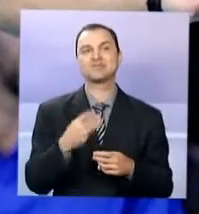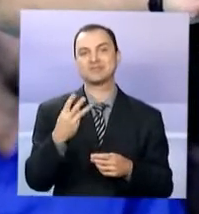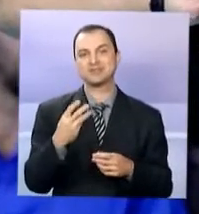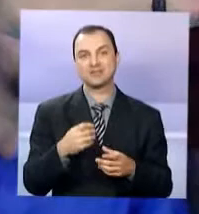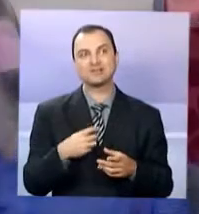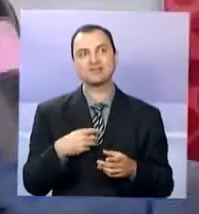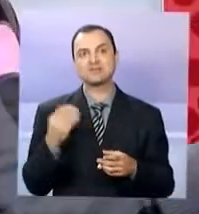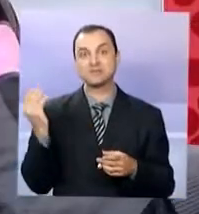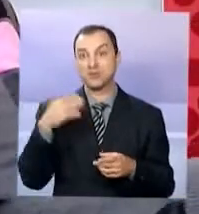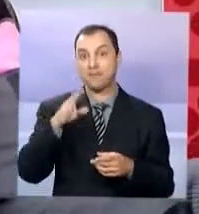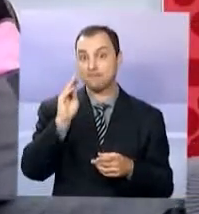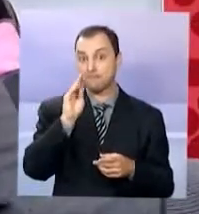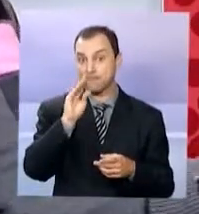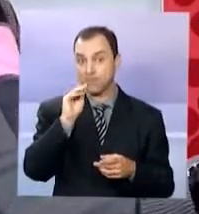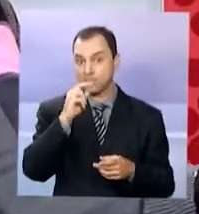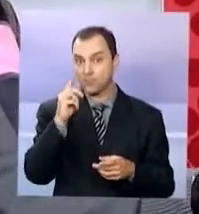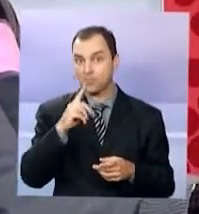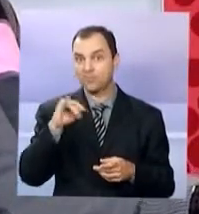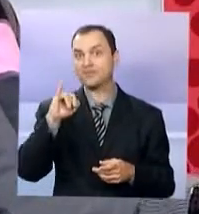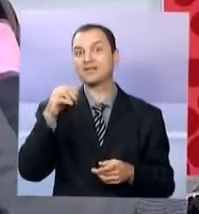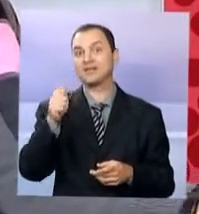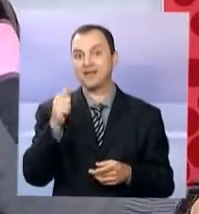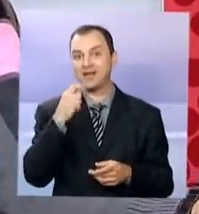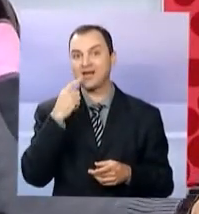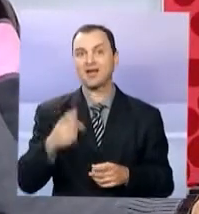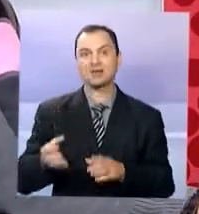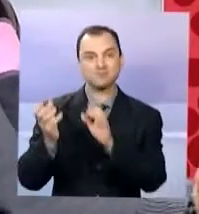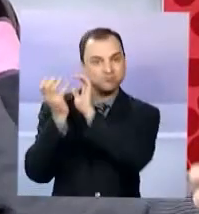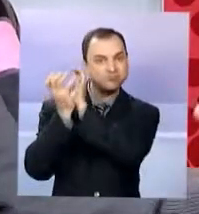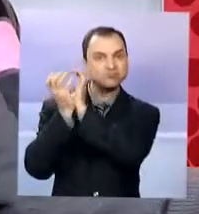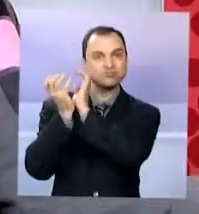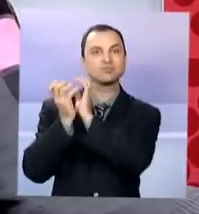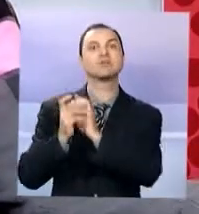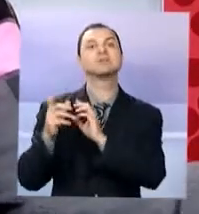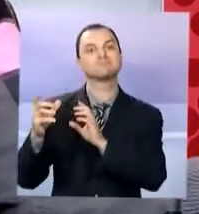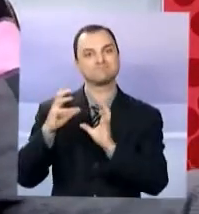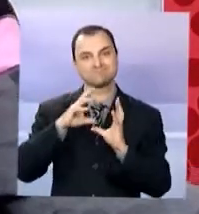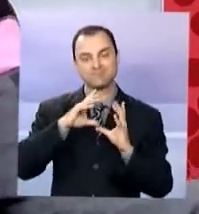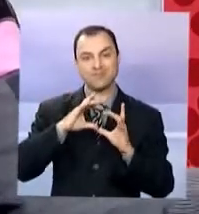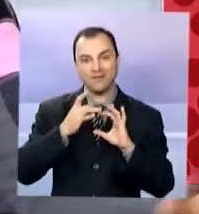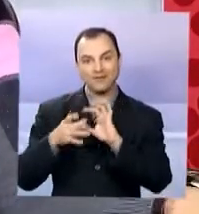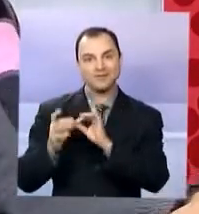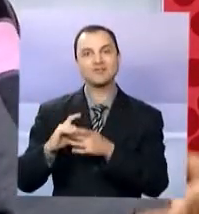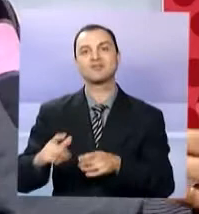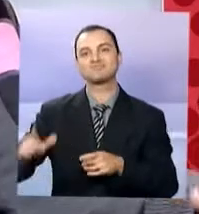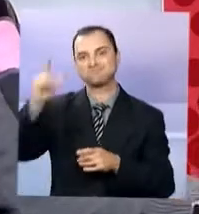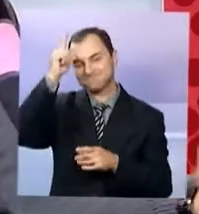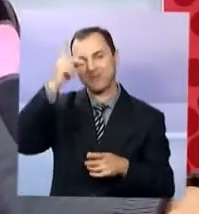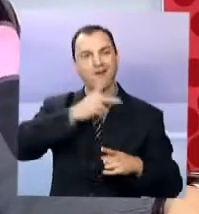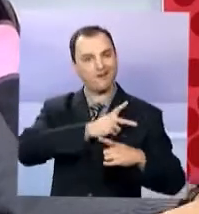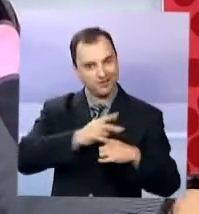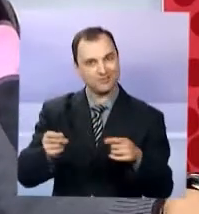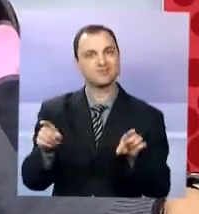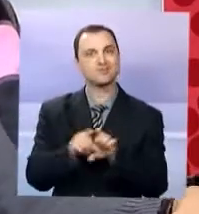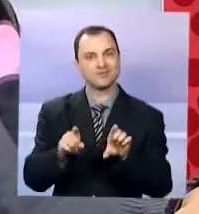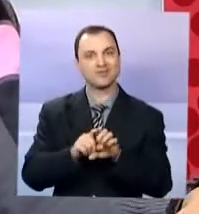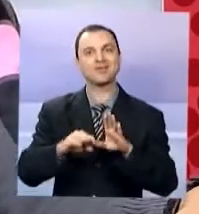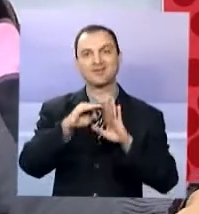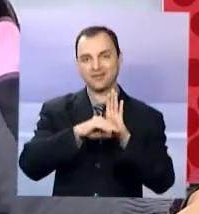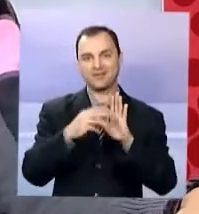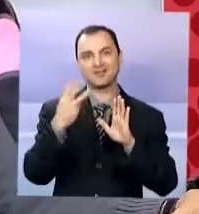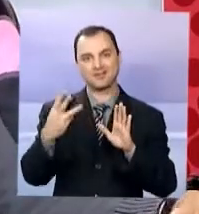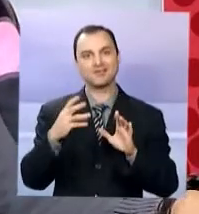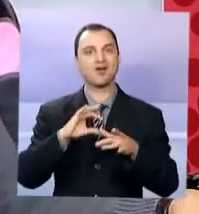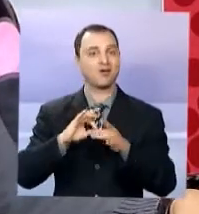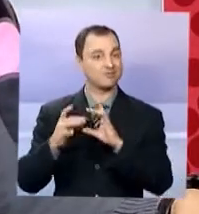temos inclusive da Bósnia lá na Bósnia que é a atual campeã Olímpica vemos da Alemanha na Alemanha que é atual terceiro lugar